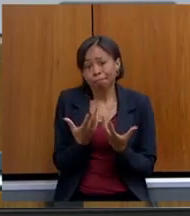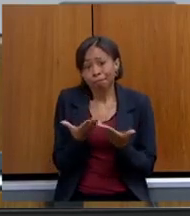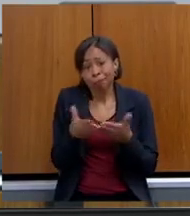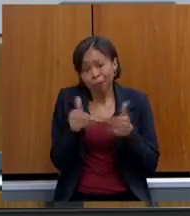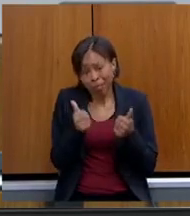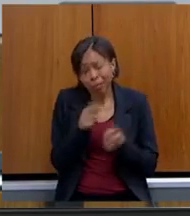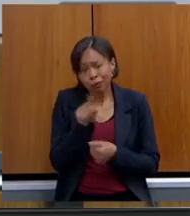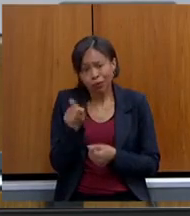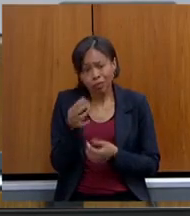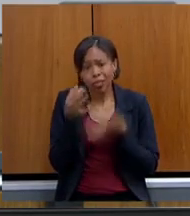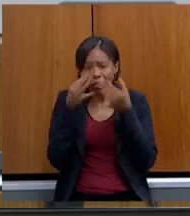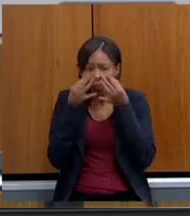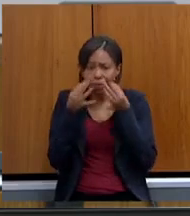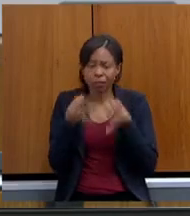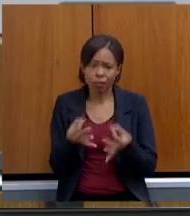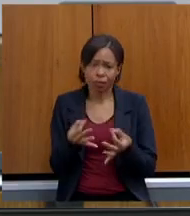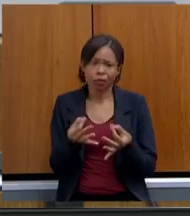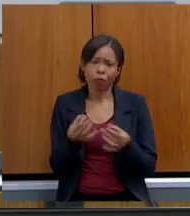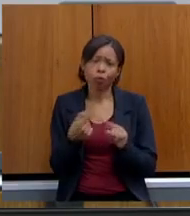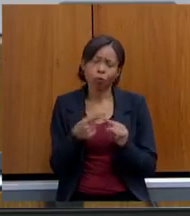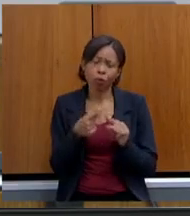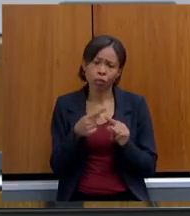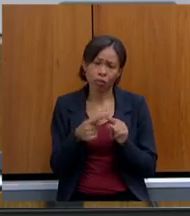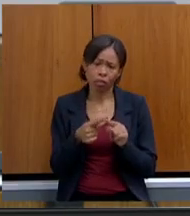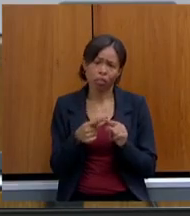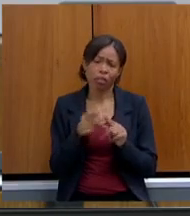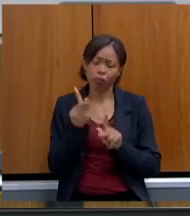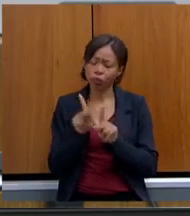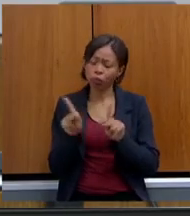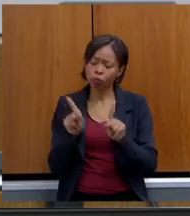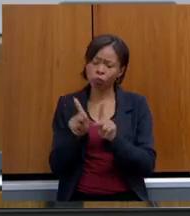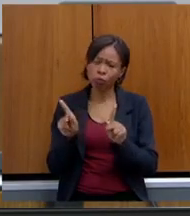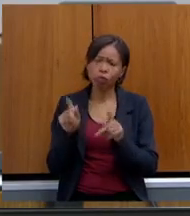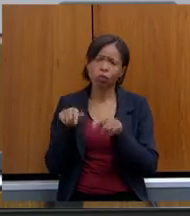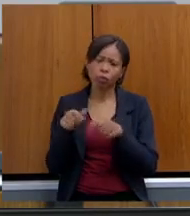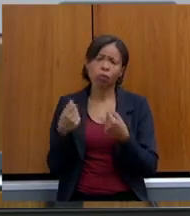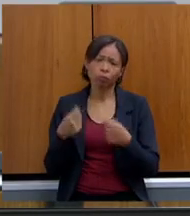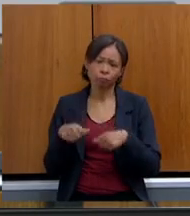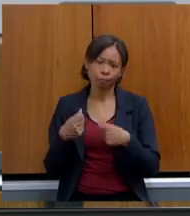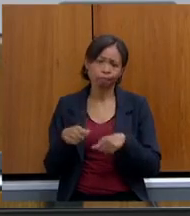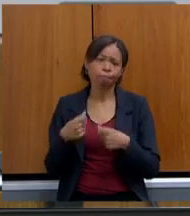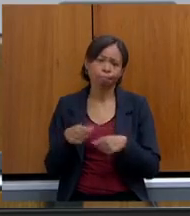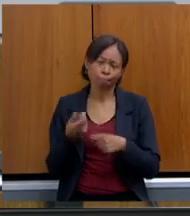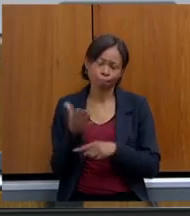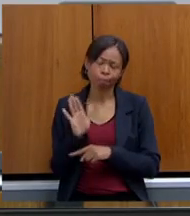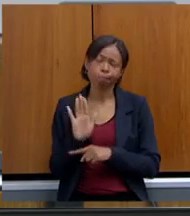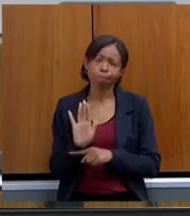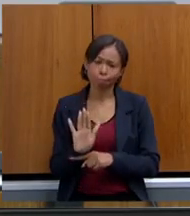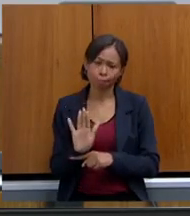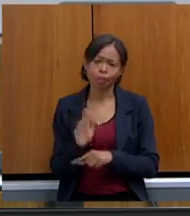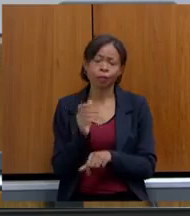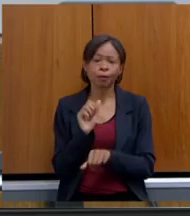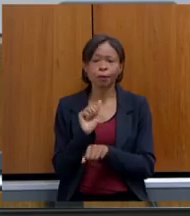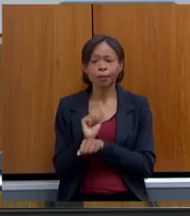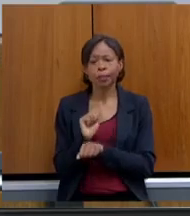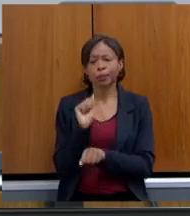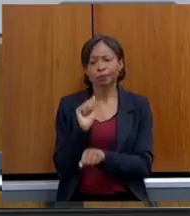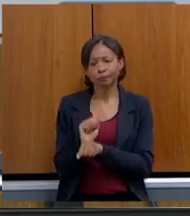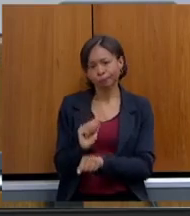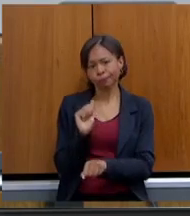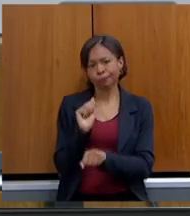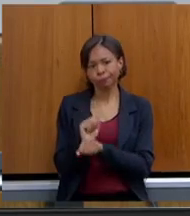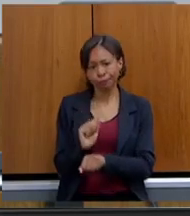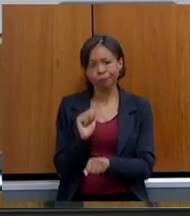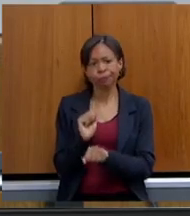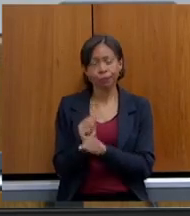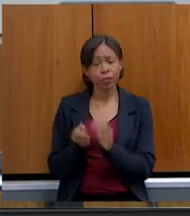processo sabe os professores realmente é muito né a gente tem aí milhares de professores aguardando então para que